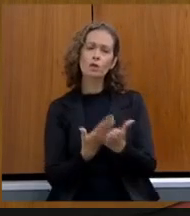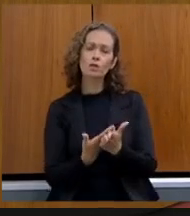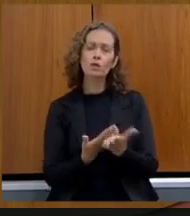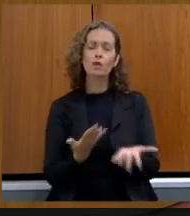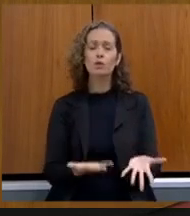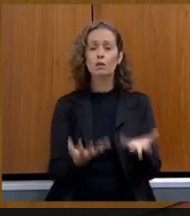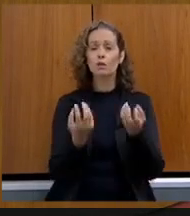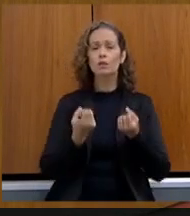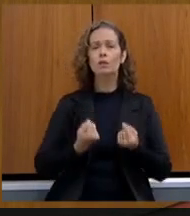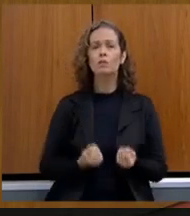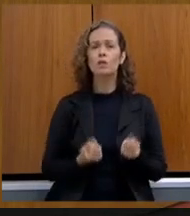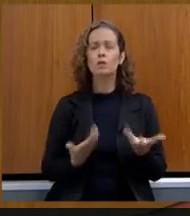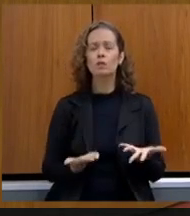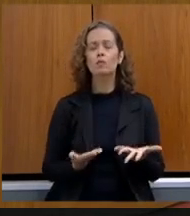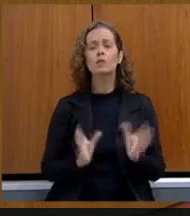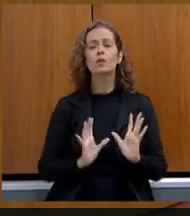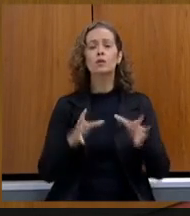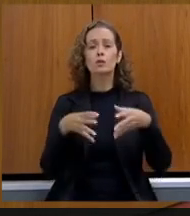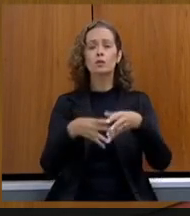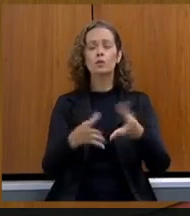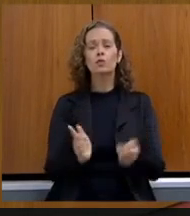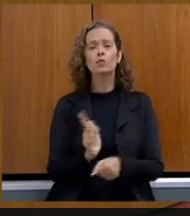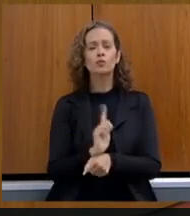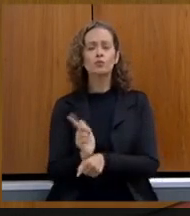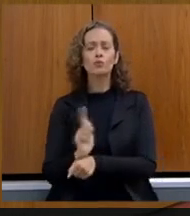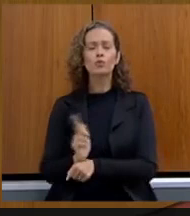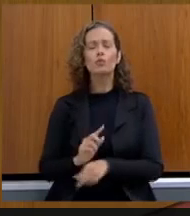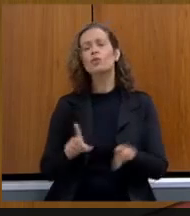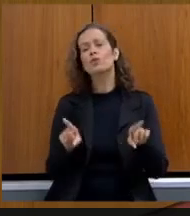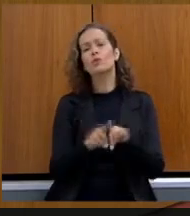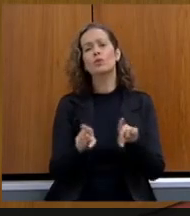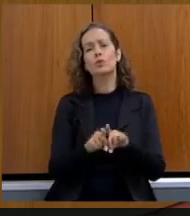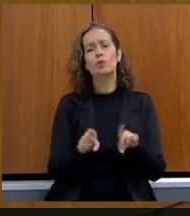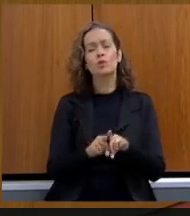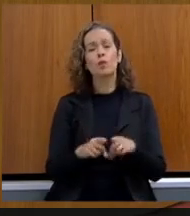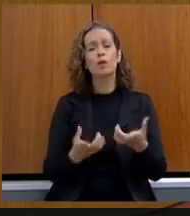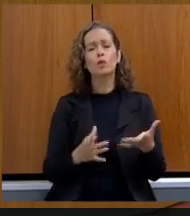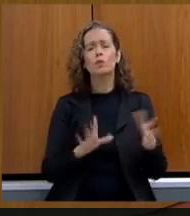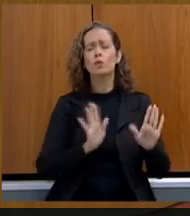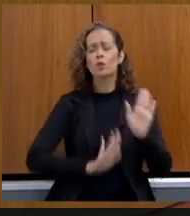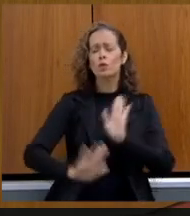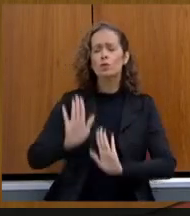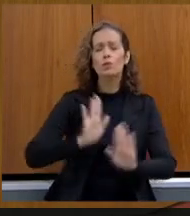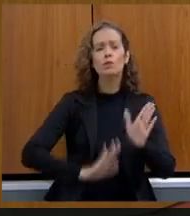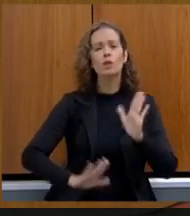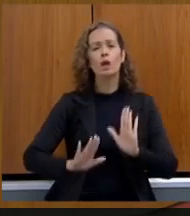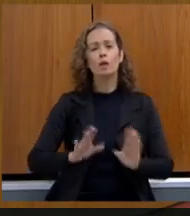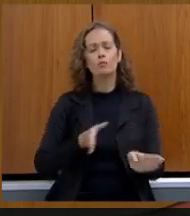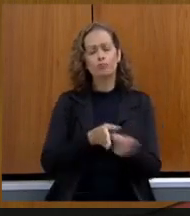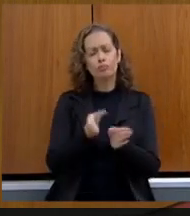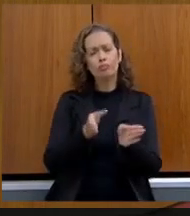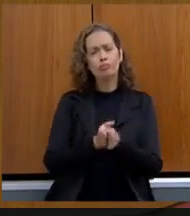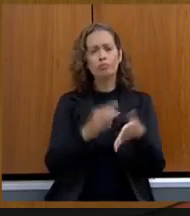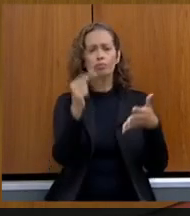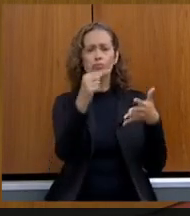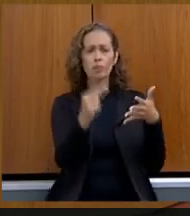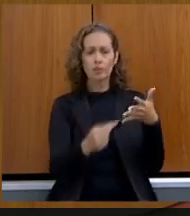adquirido por esse gestores e com todo cuidado para o cumprimento realmente dessas orientações